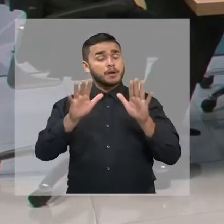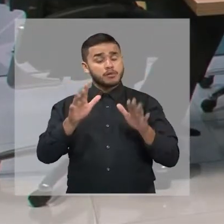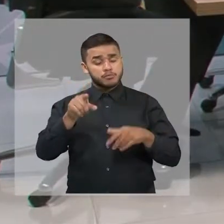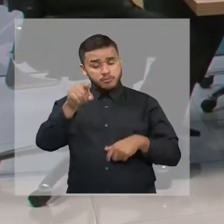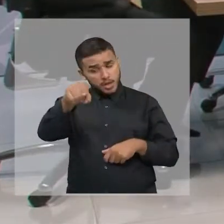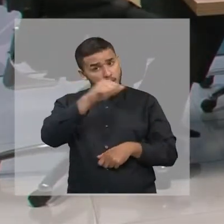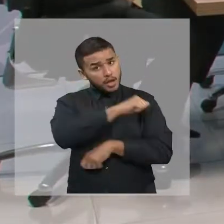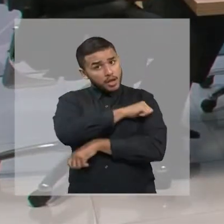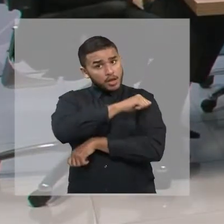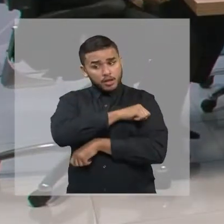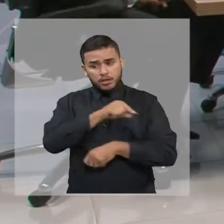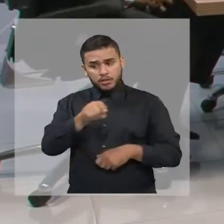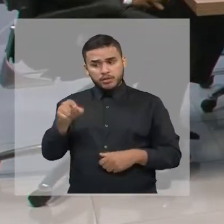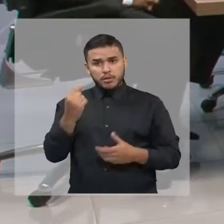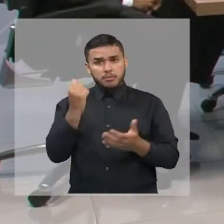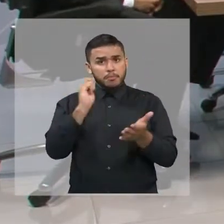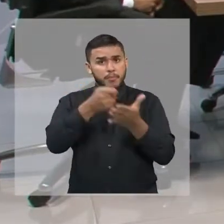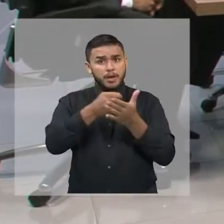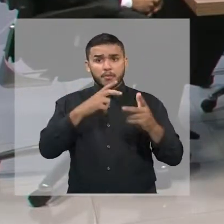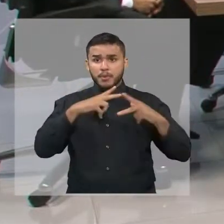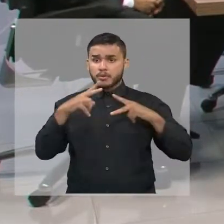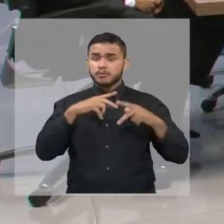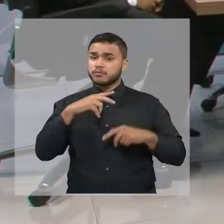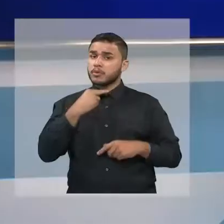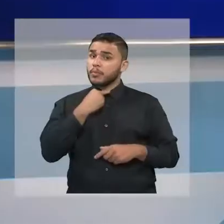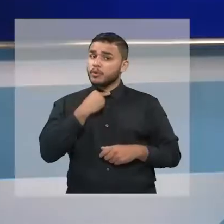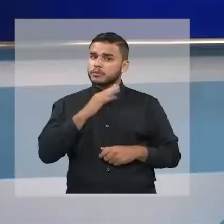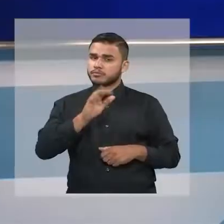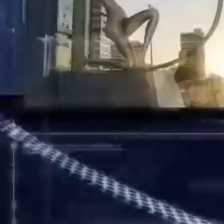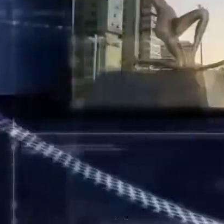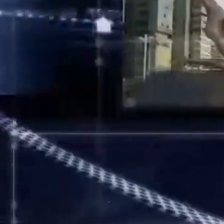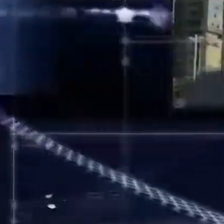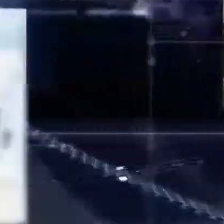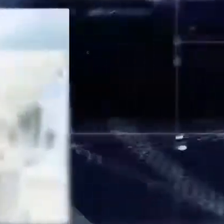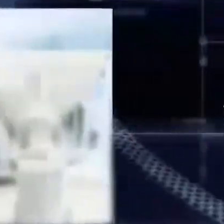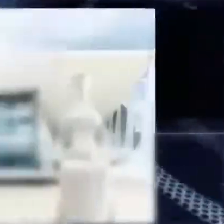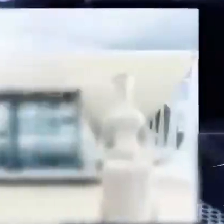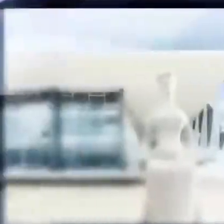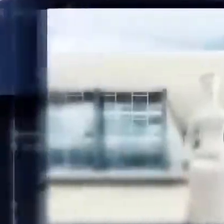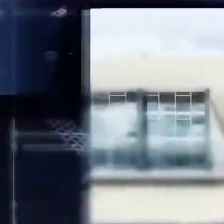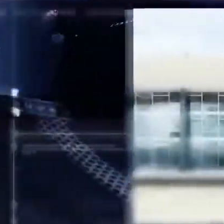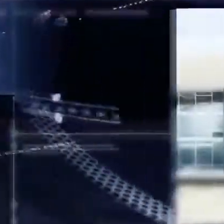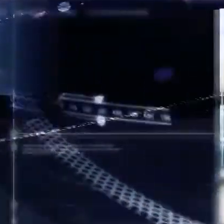refere, ele não pode pagar o ensino privado. Um instante só e a gente volta.